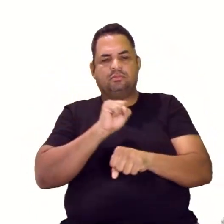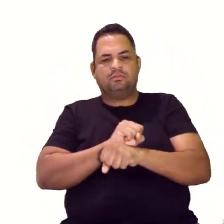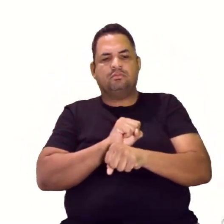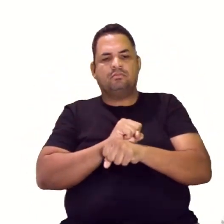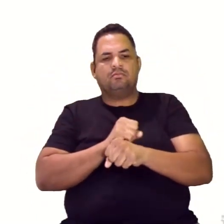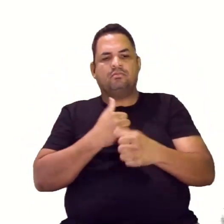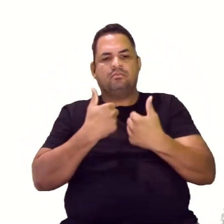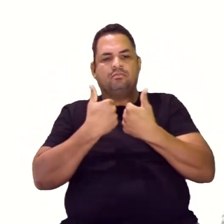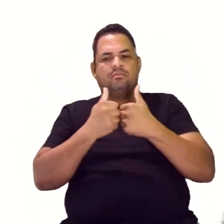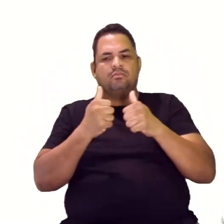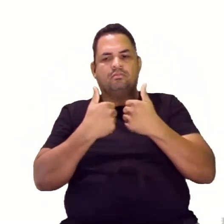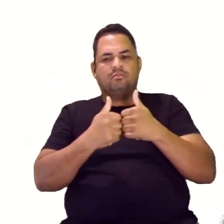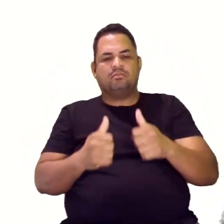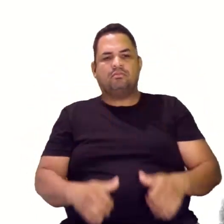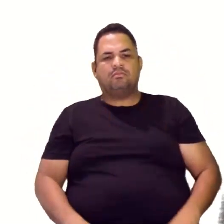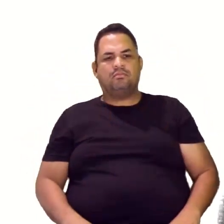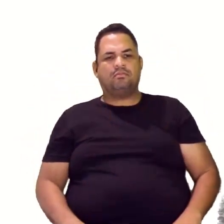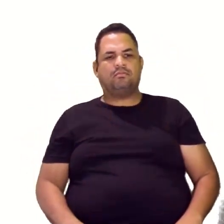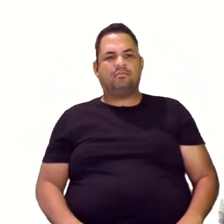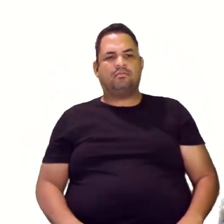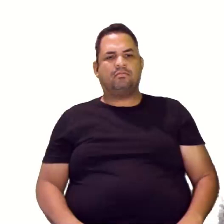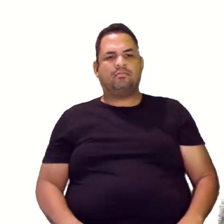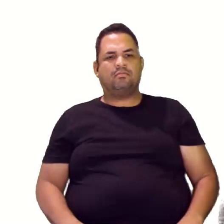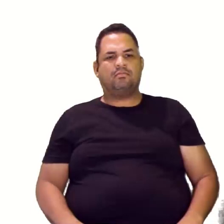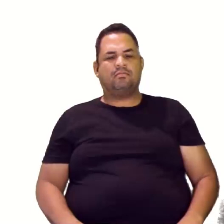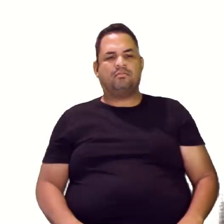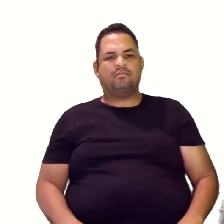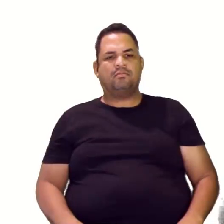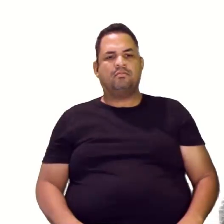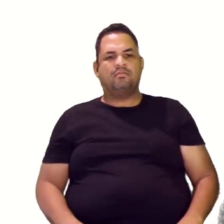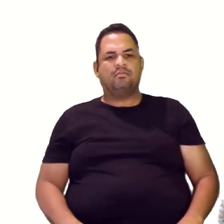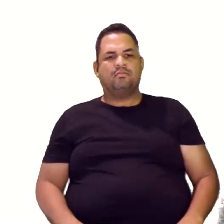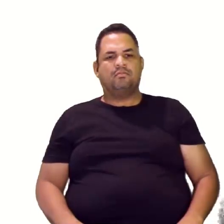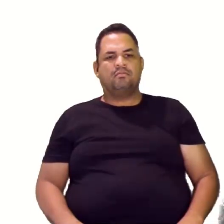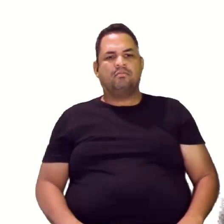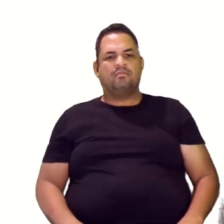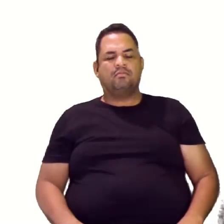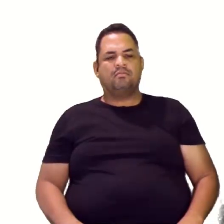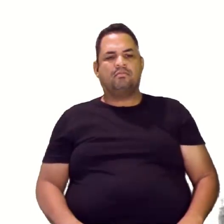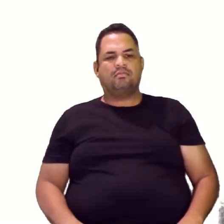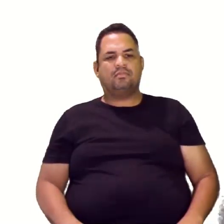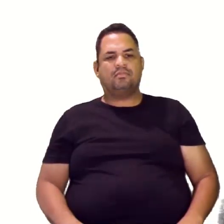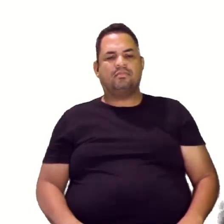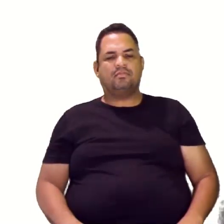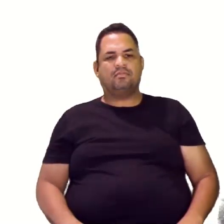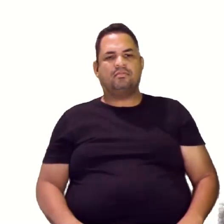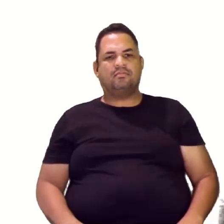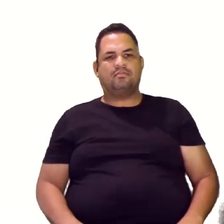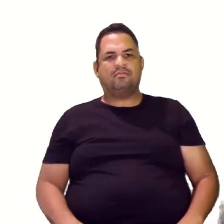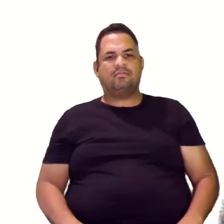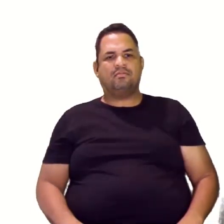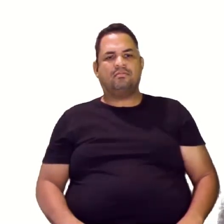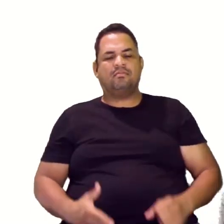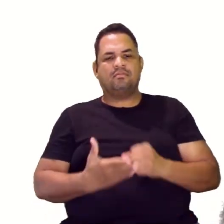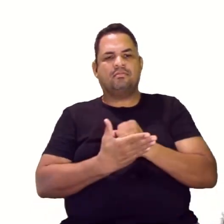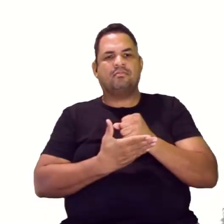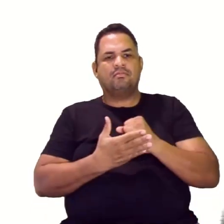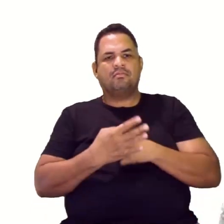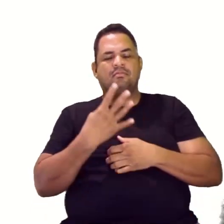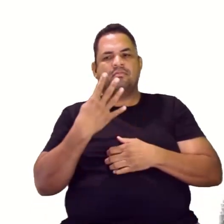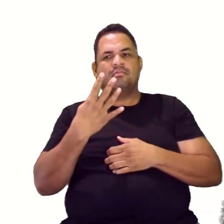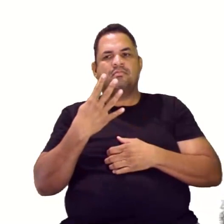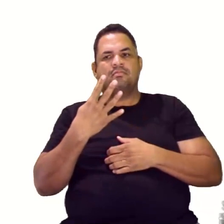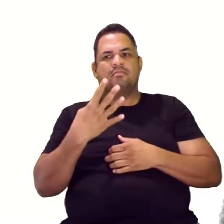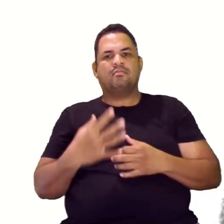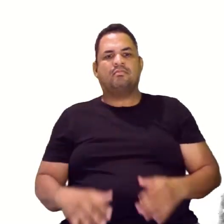né? Peraí. Aqui a gente ajeita. Aí. Beleza. Então, um beicinho de pulga. Uhum. Isso com base 4,